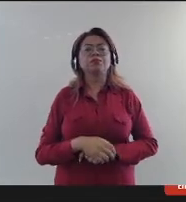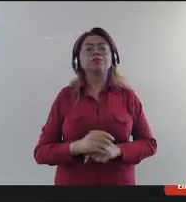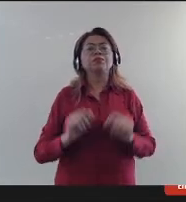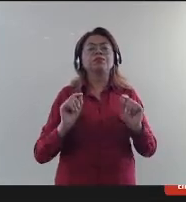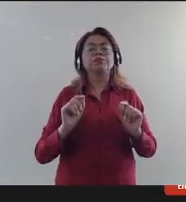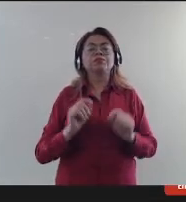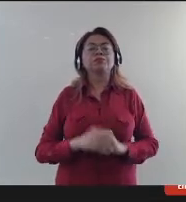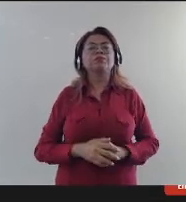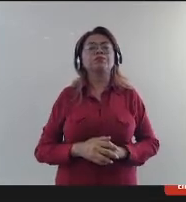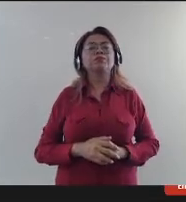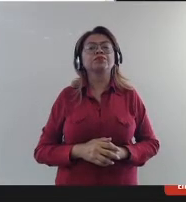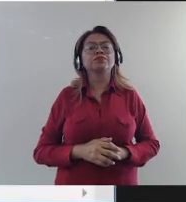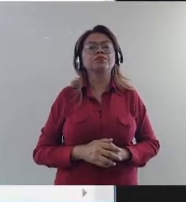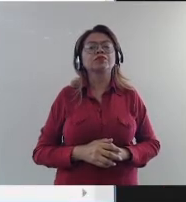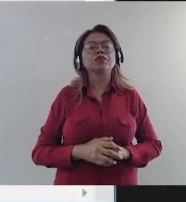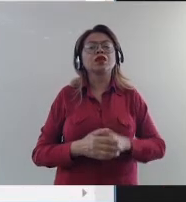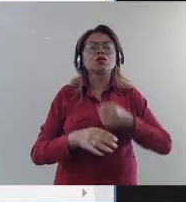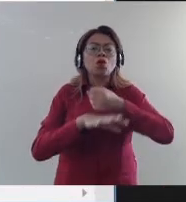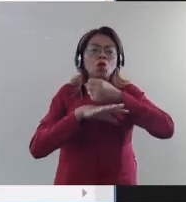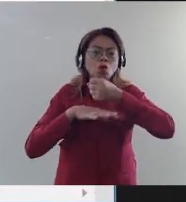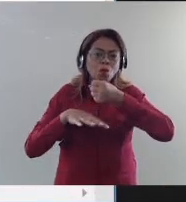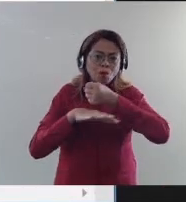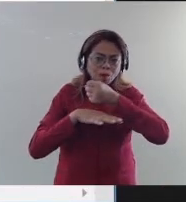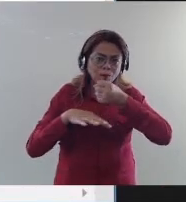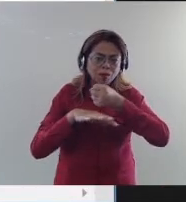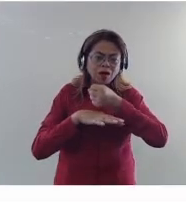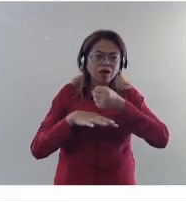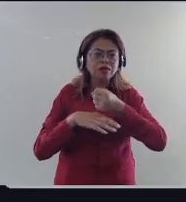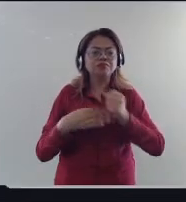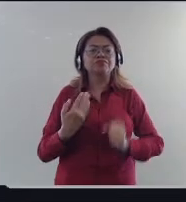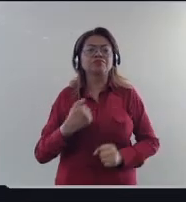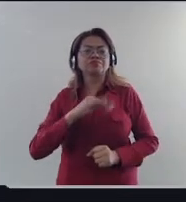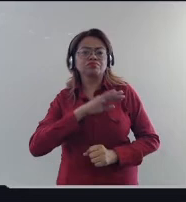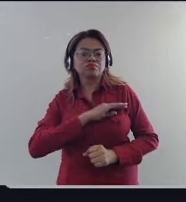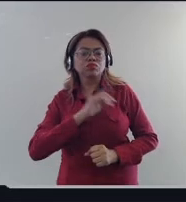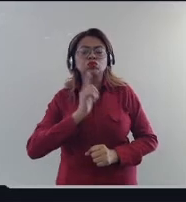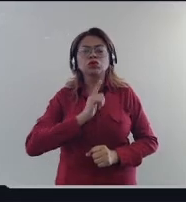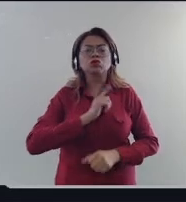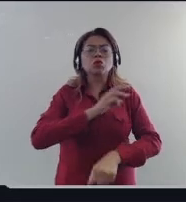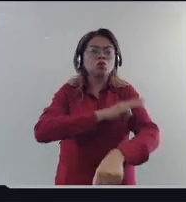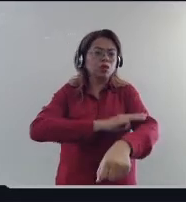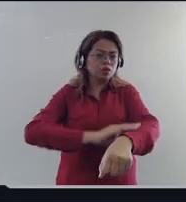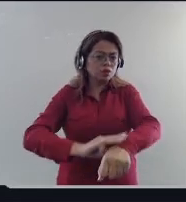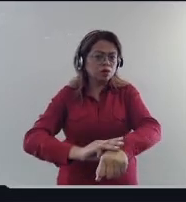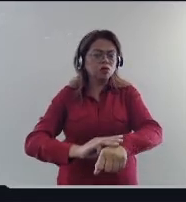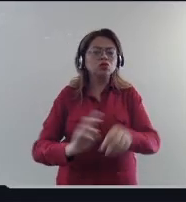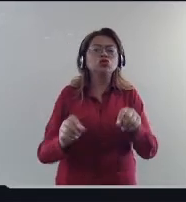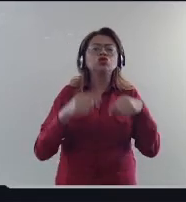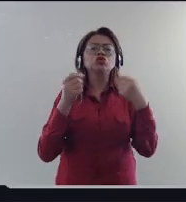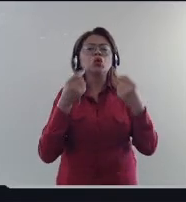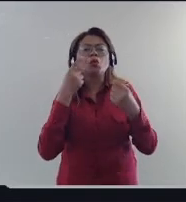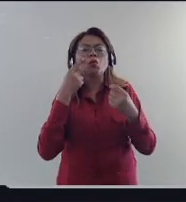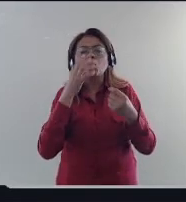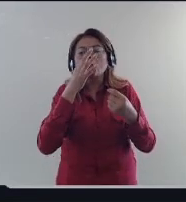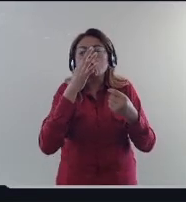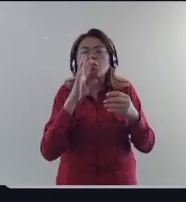Mas, basicamente, a gente tem metodologias para analisar o futuro,